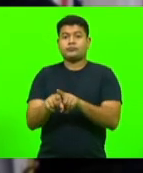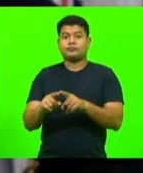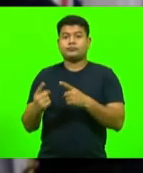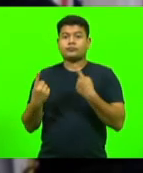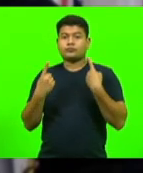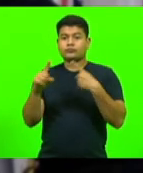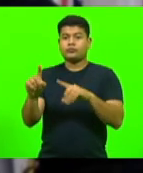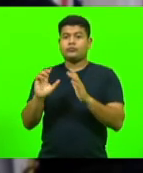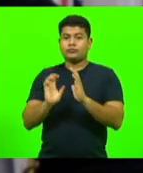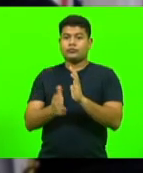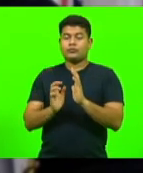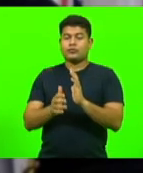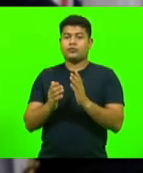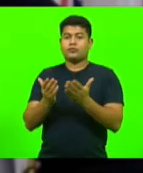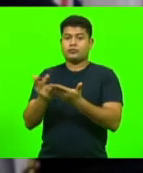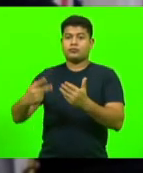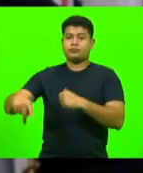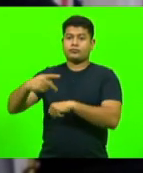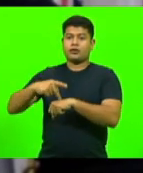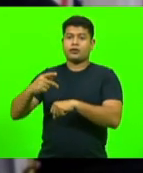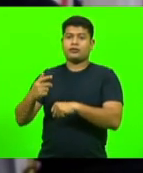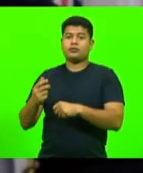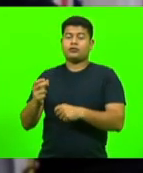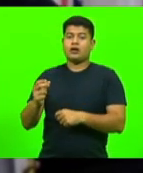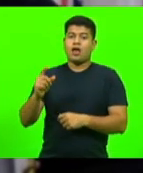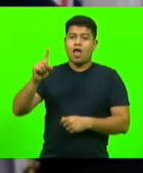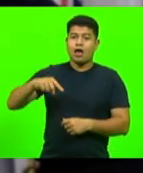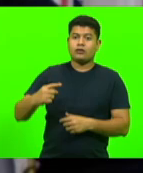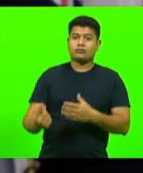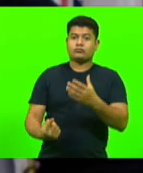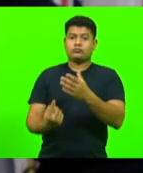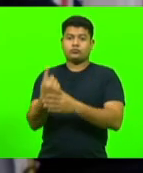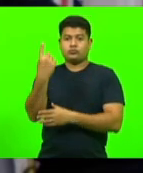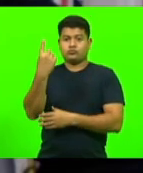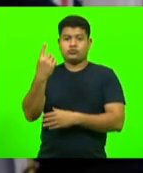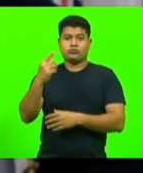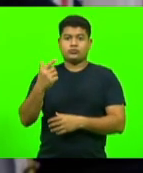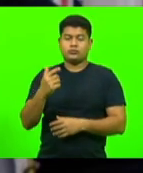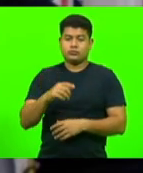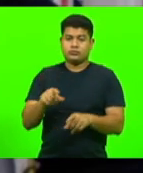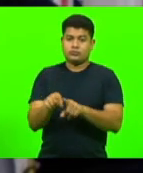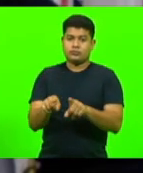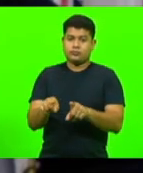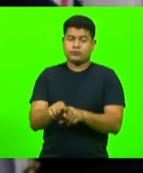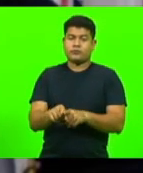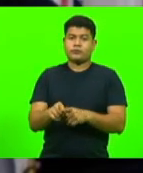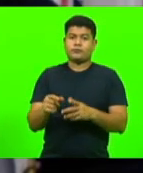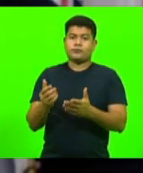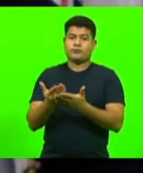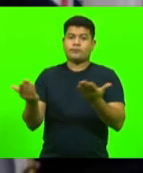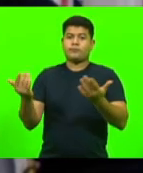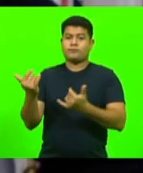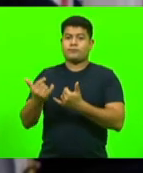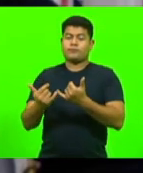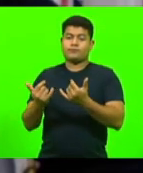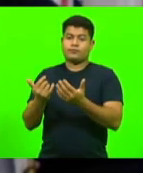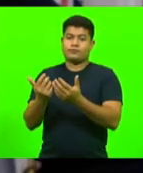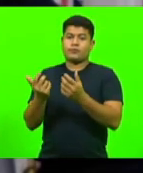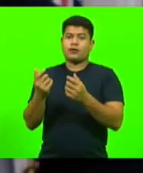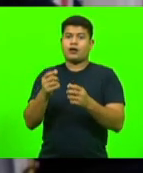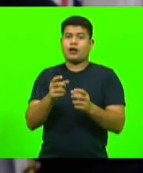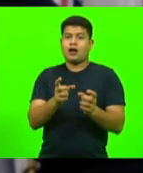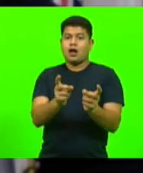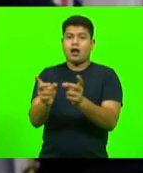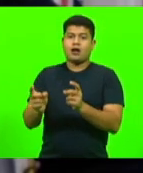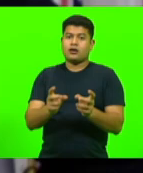naqueles países em que era ou é o único finalmente encontra o mercado de Almeida reduzir a universidade